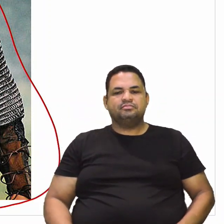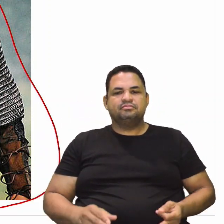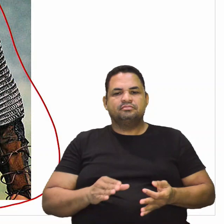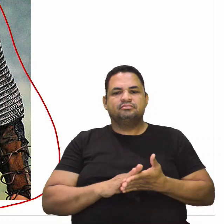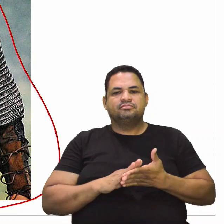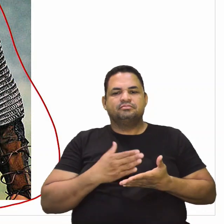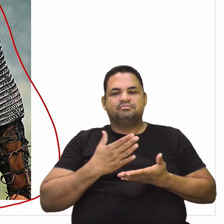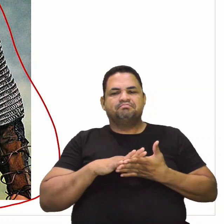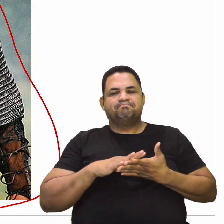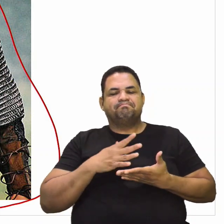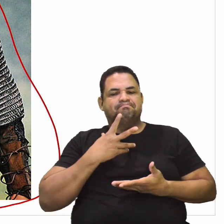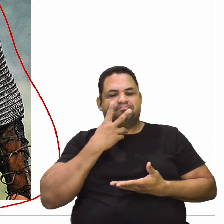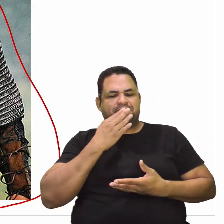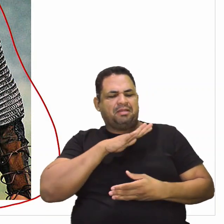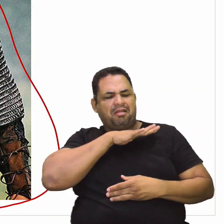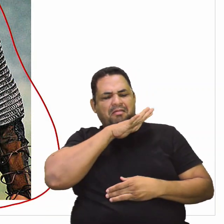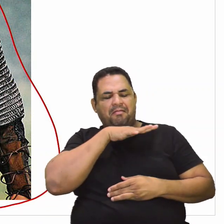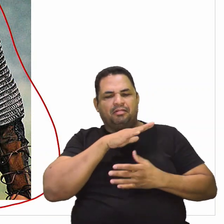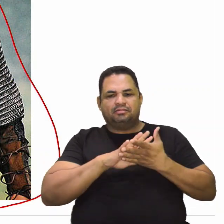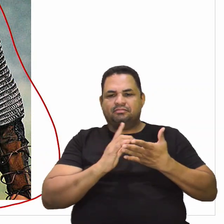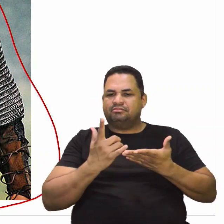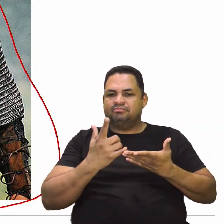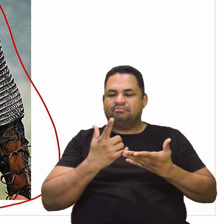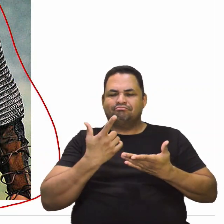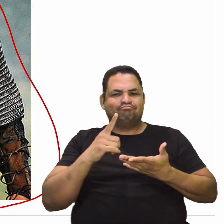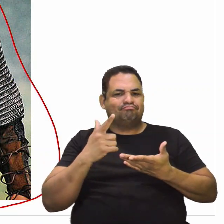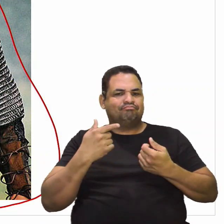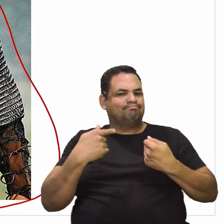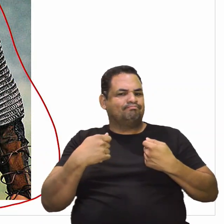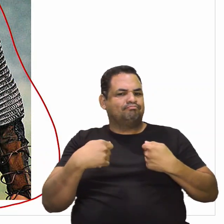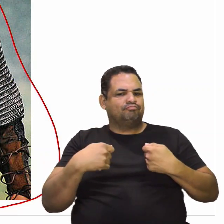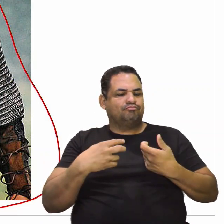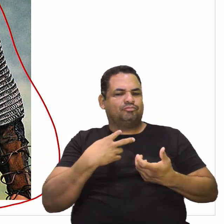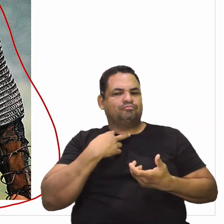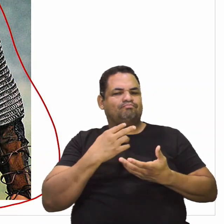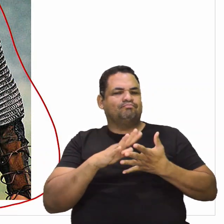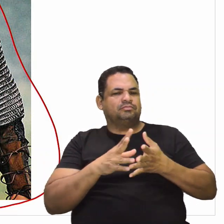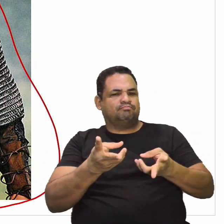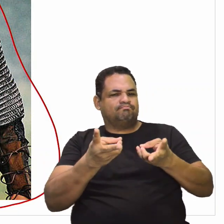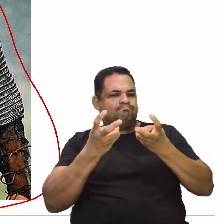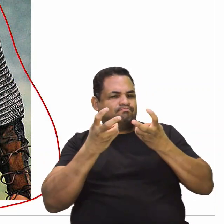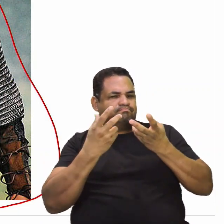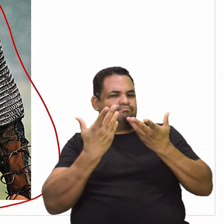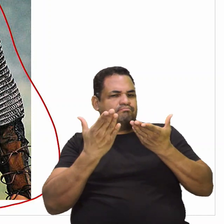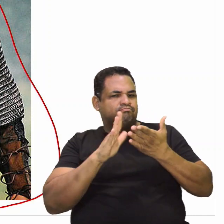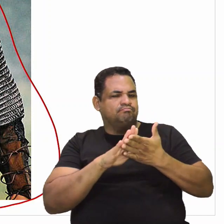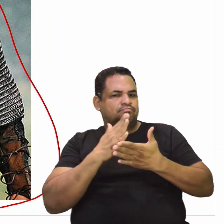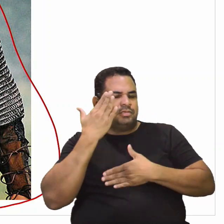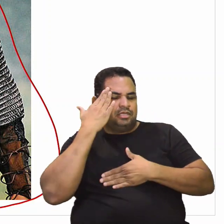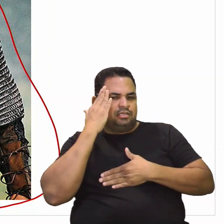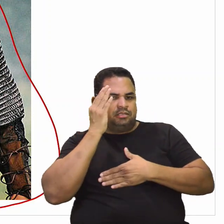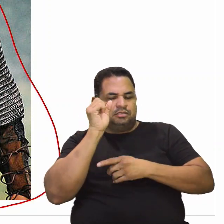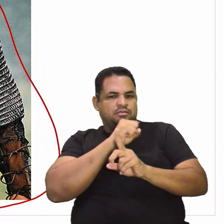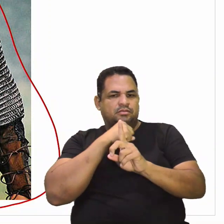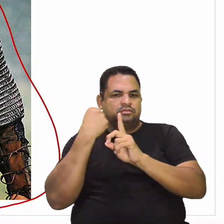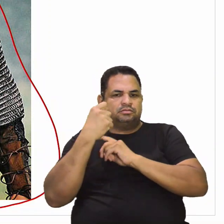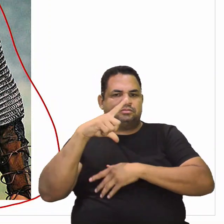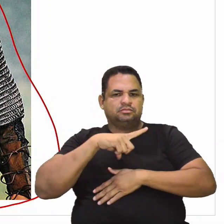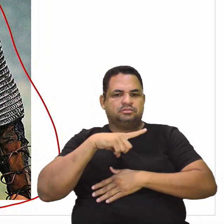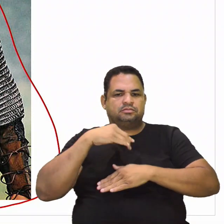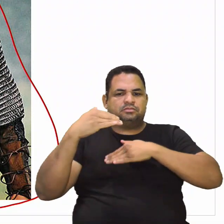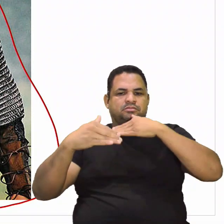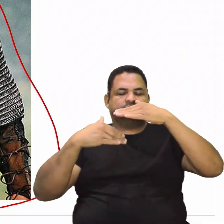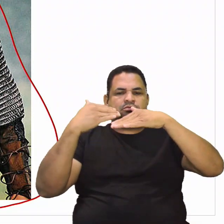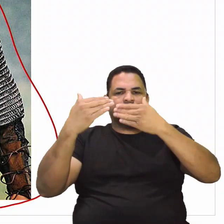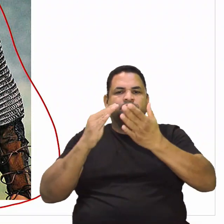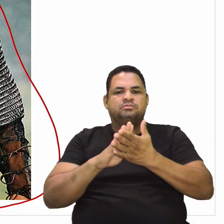um bicho. Não. Nós não temos que ter essa visão. Nós temos que compreender que as sociedades teve uma evolução com o